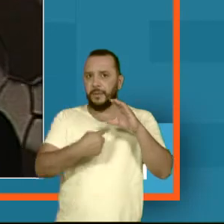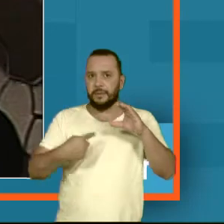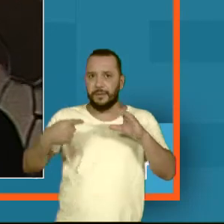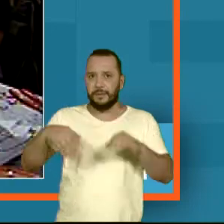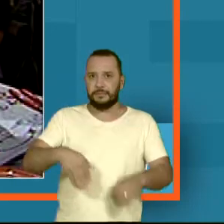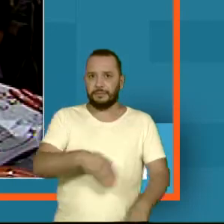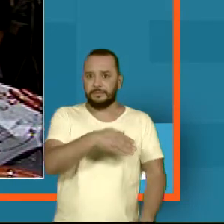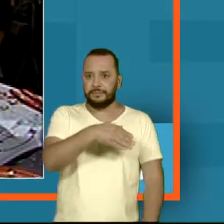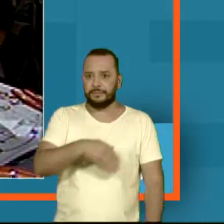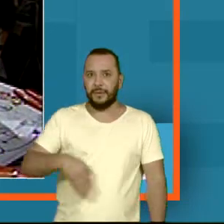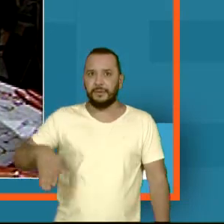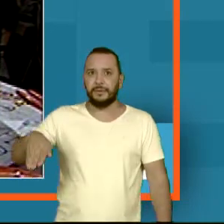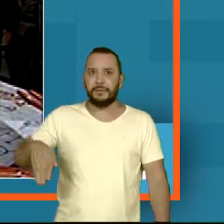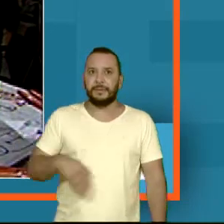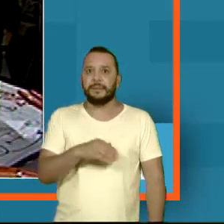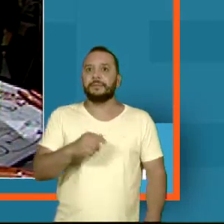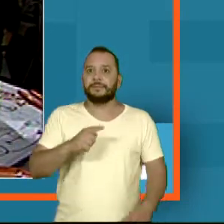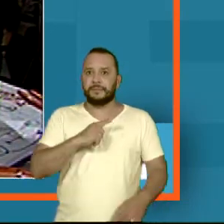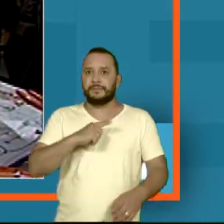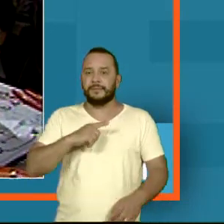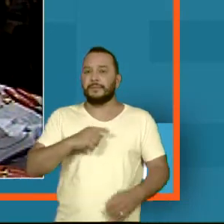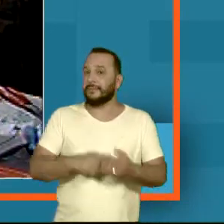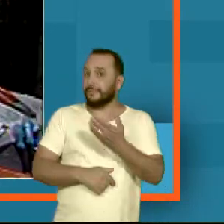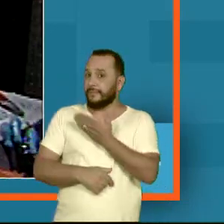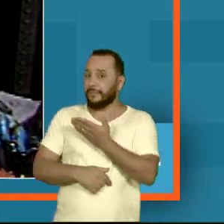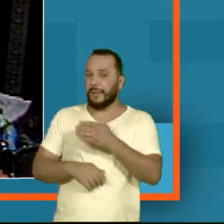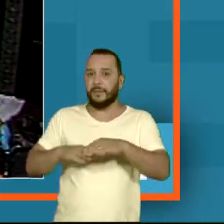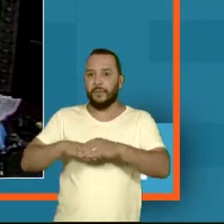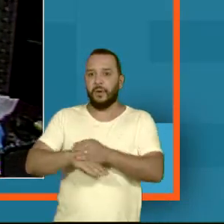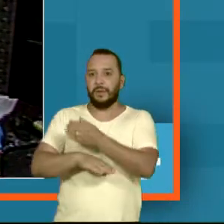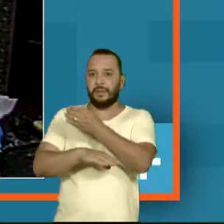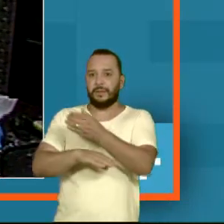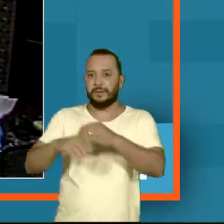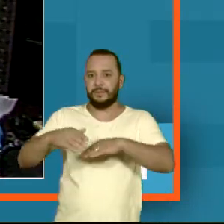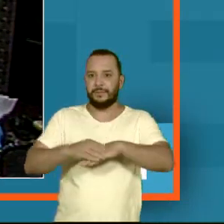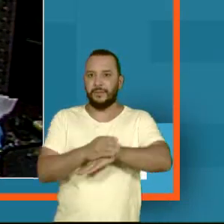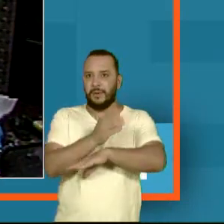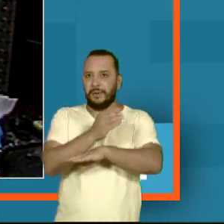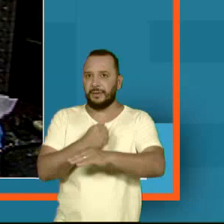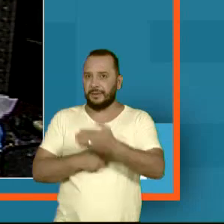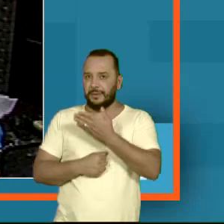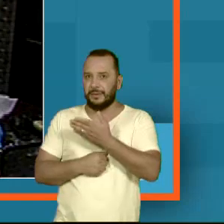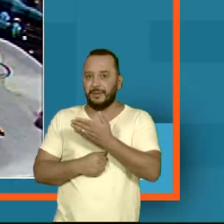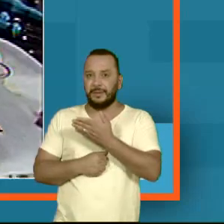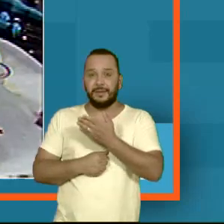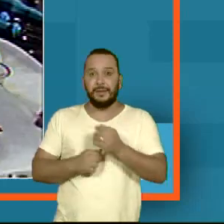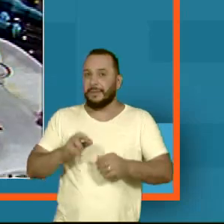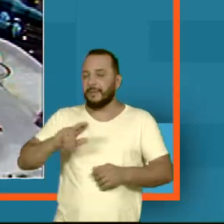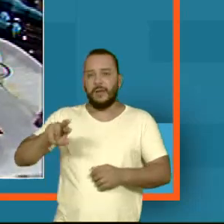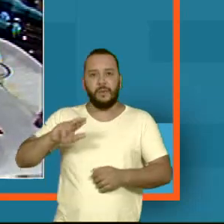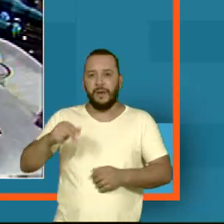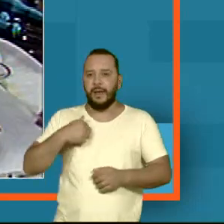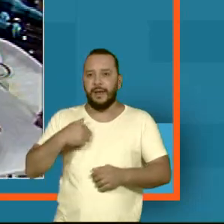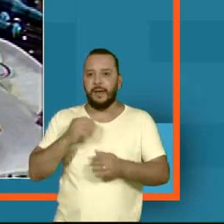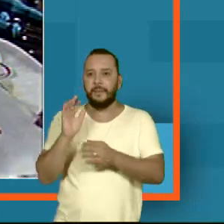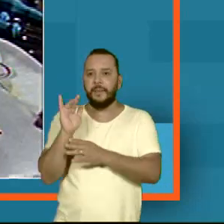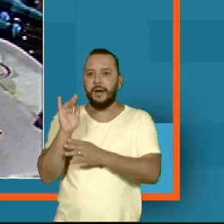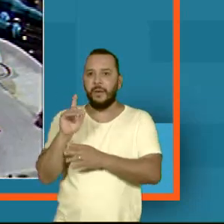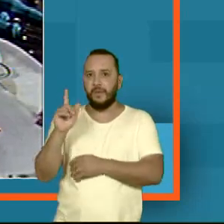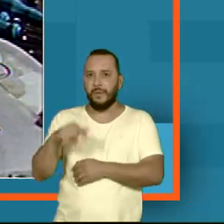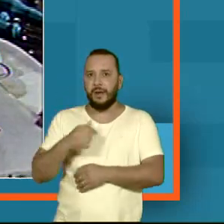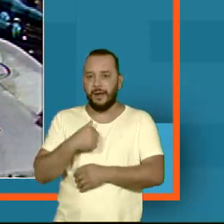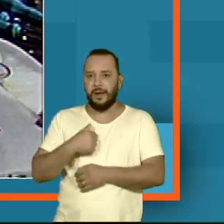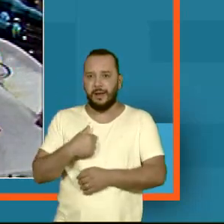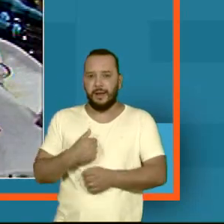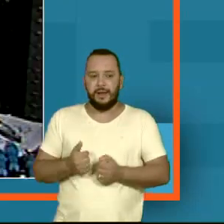flap. Dois bonecos do Castelo. Tap e flap eram... Eles não eram manipulados com mão humana. Os dois eram rádio controle,